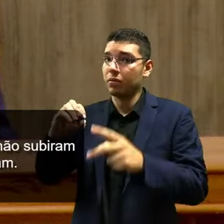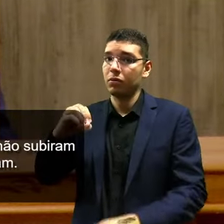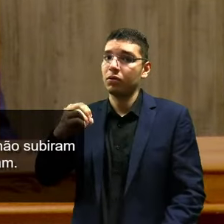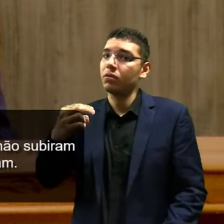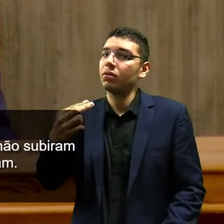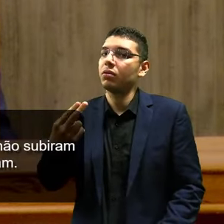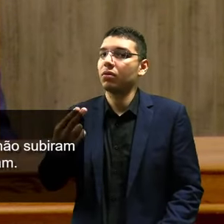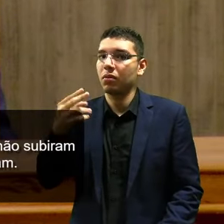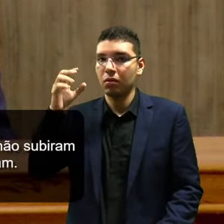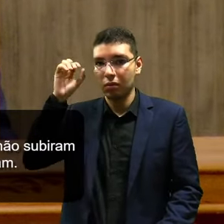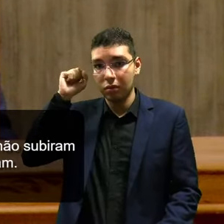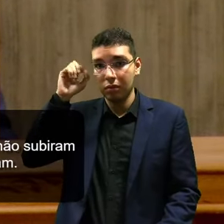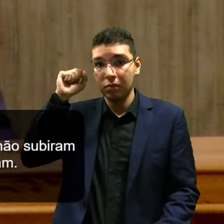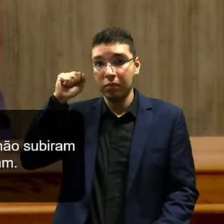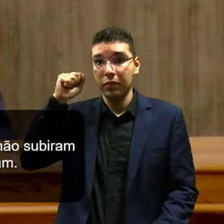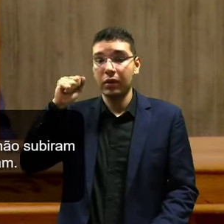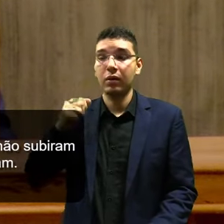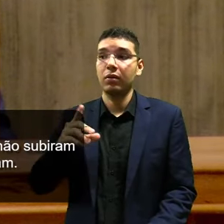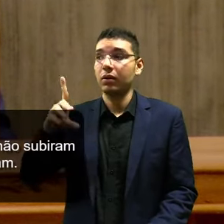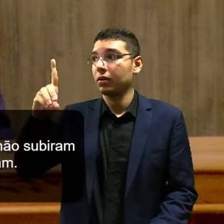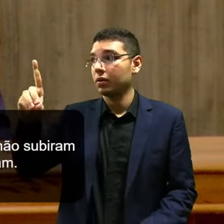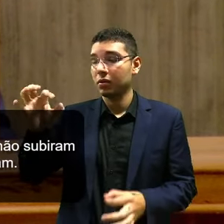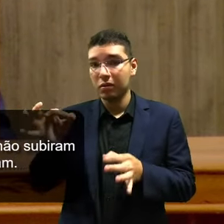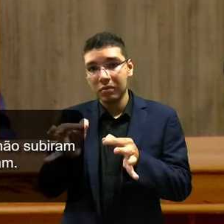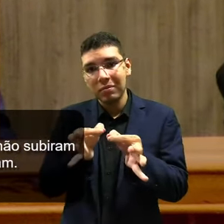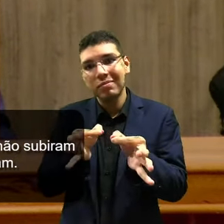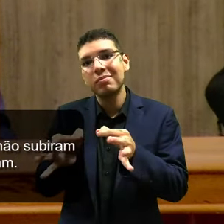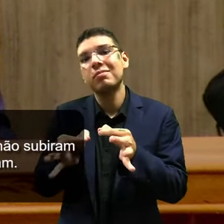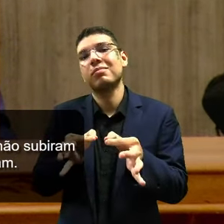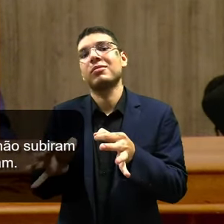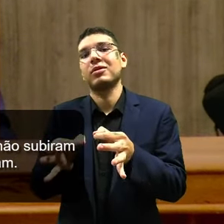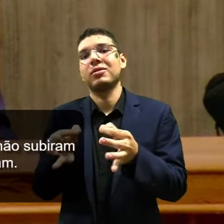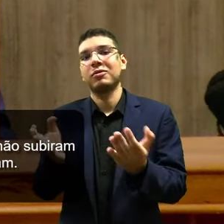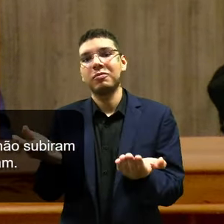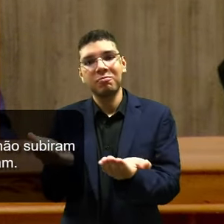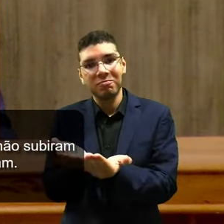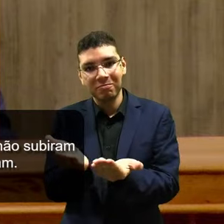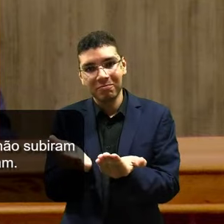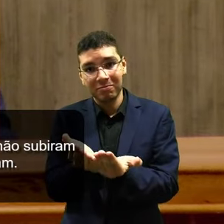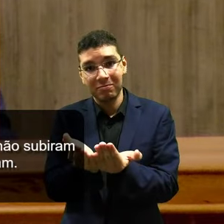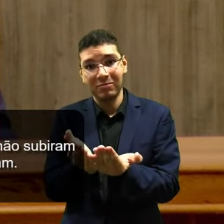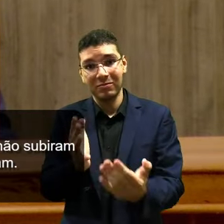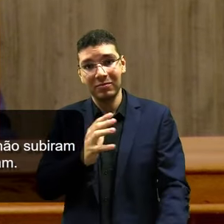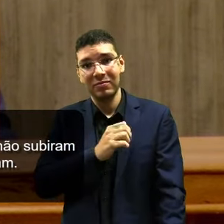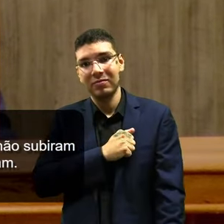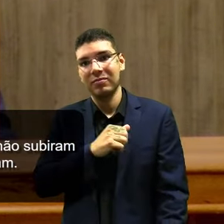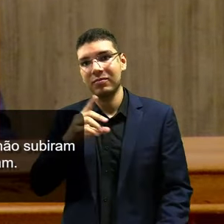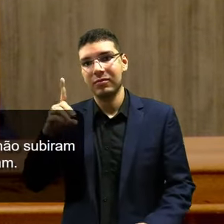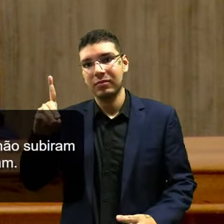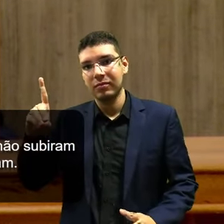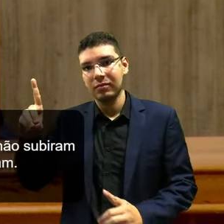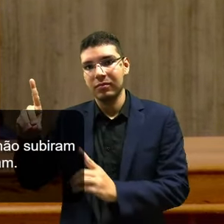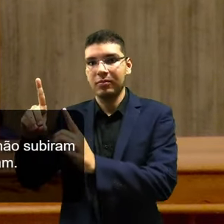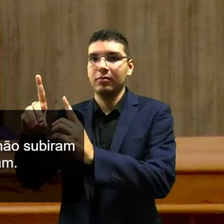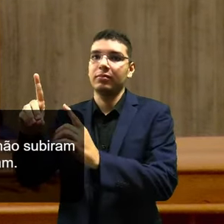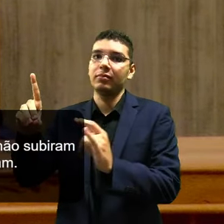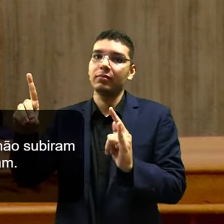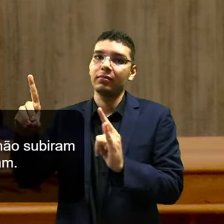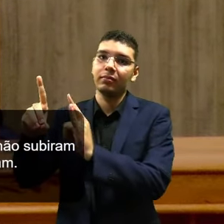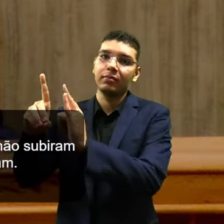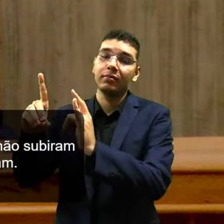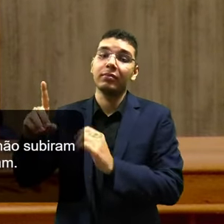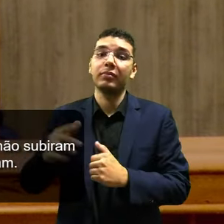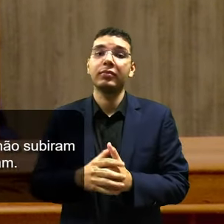para aqueles que o amam então nós estamos mostrando aqui que essa palavra ouvido isso aqui às vezes você tem a